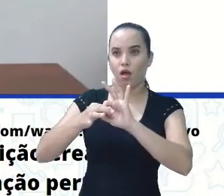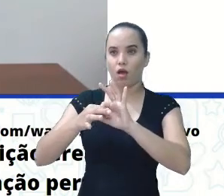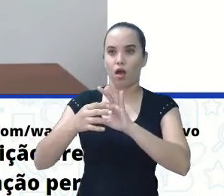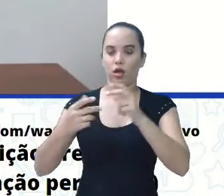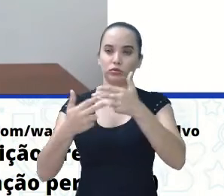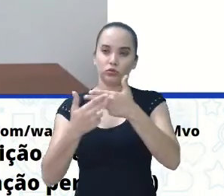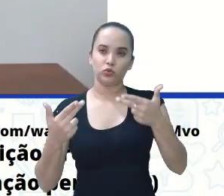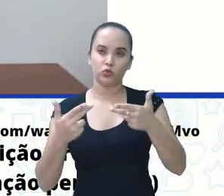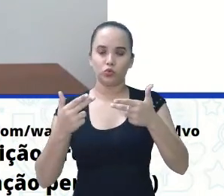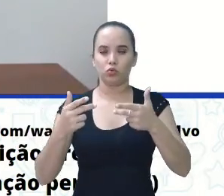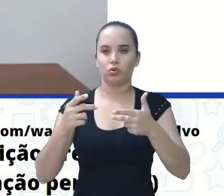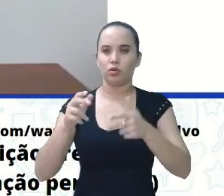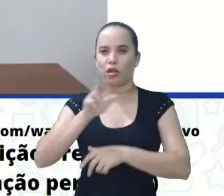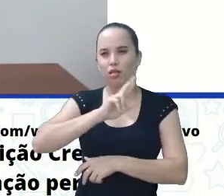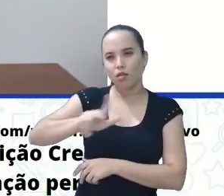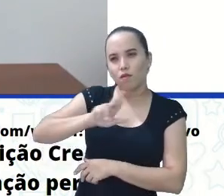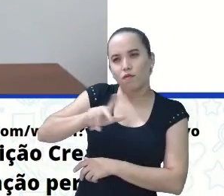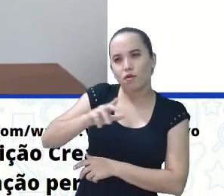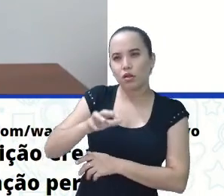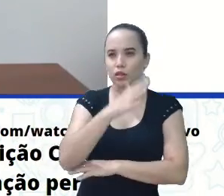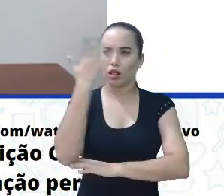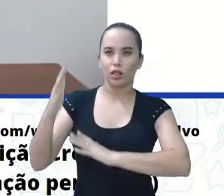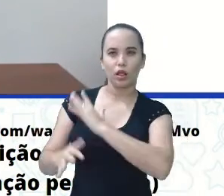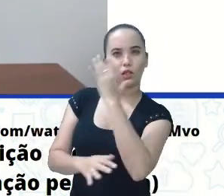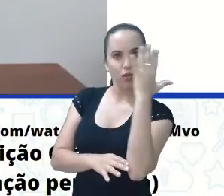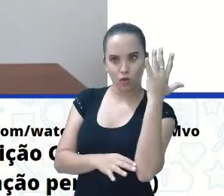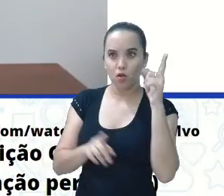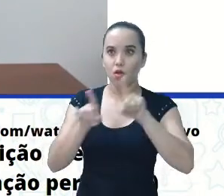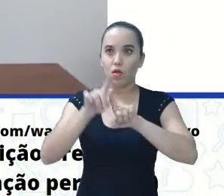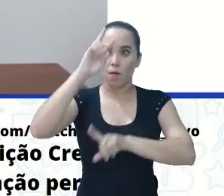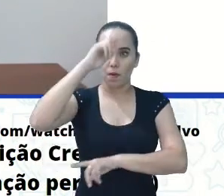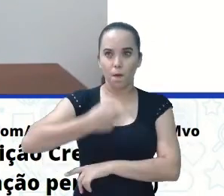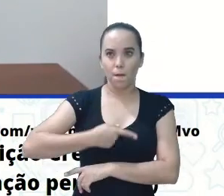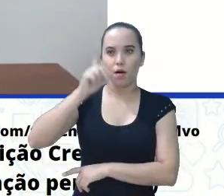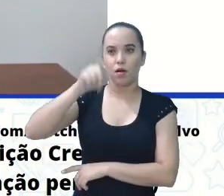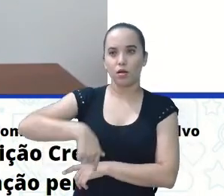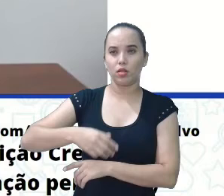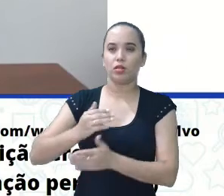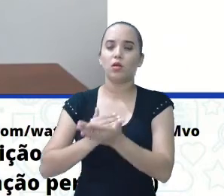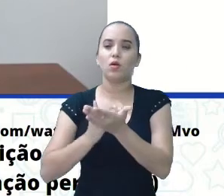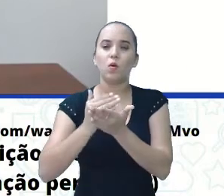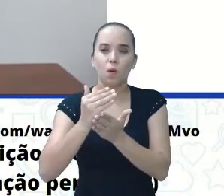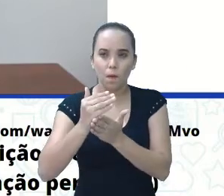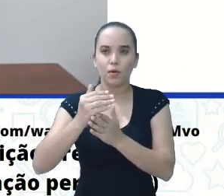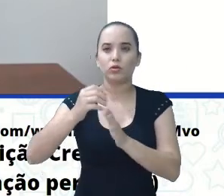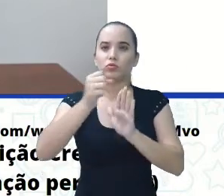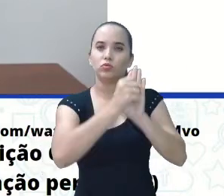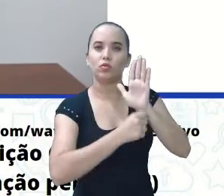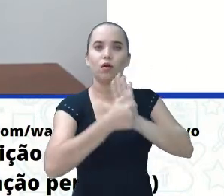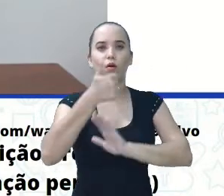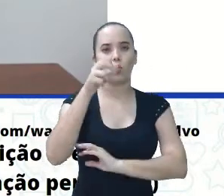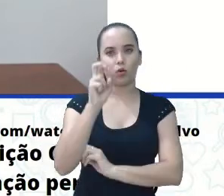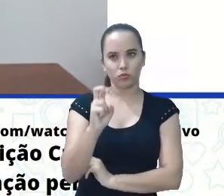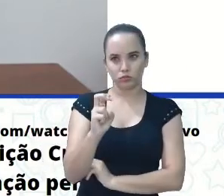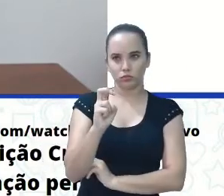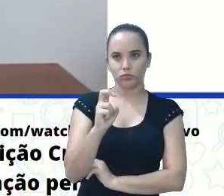aspectos contraditórios da natureza humana, é o cerne da cultura clássica que se desenvolve a partir do século